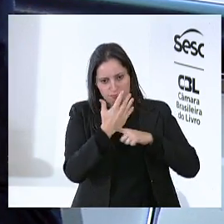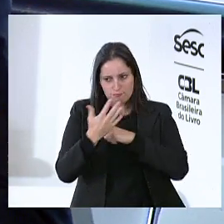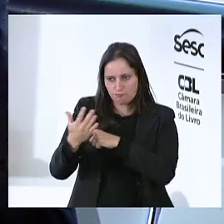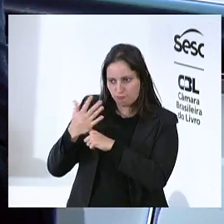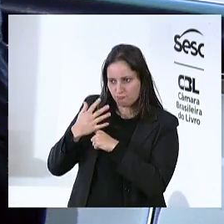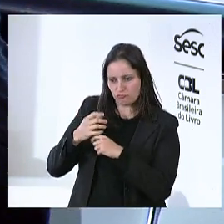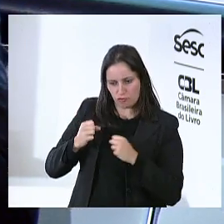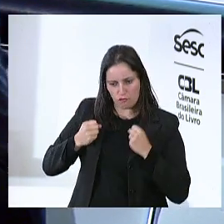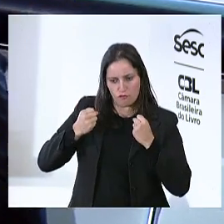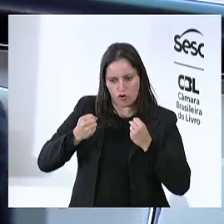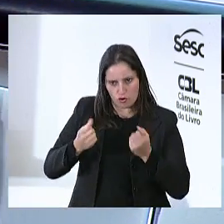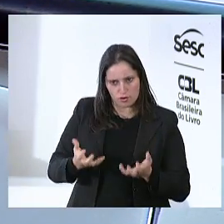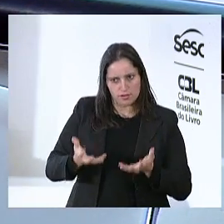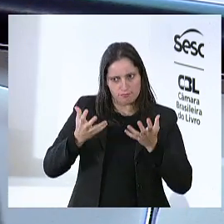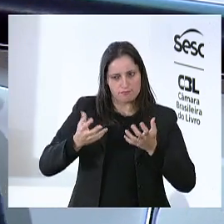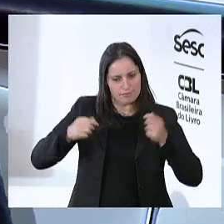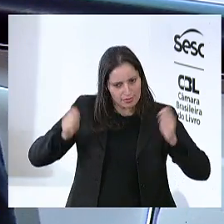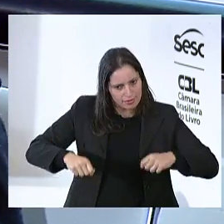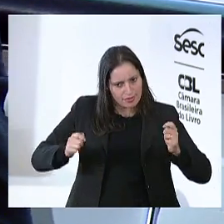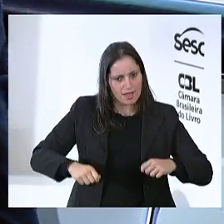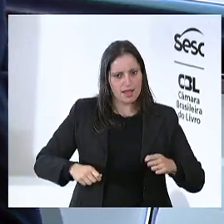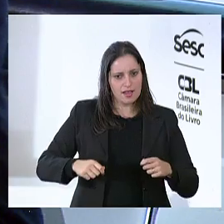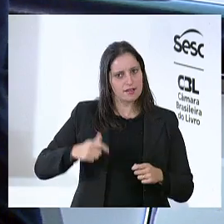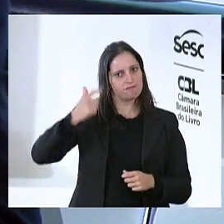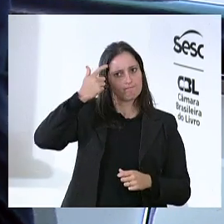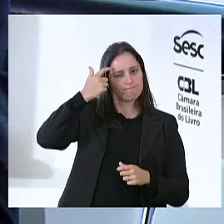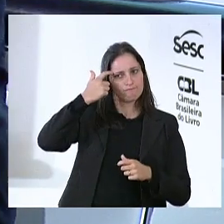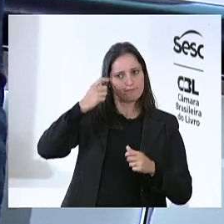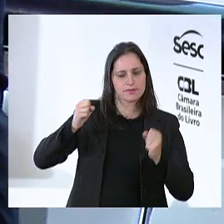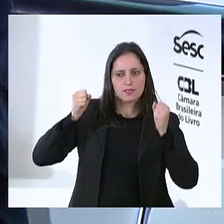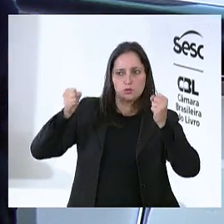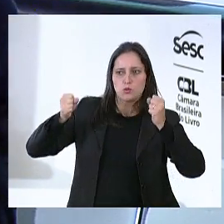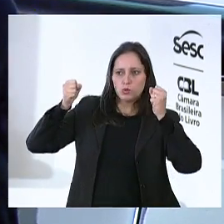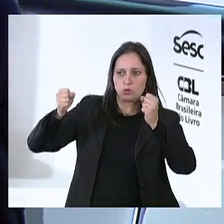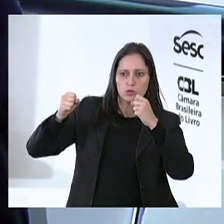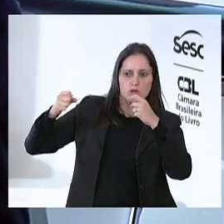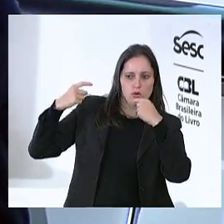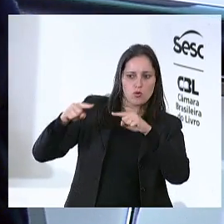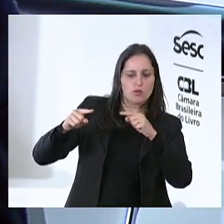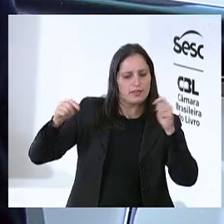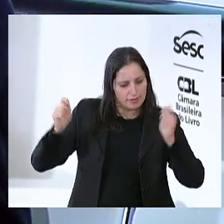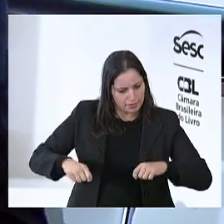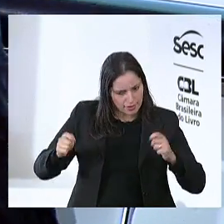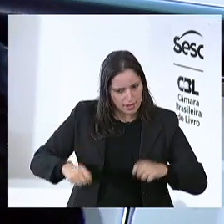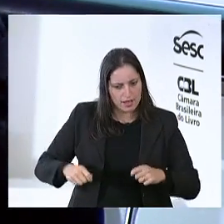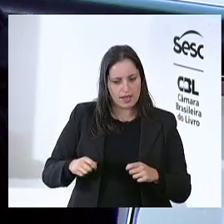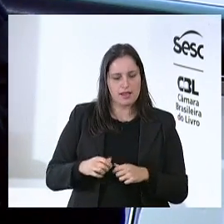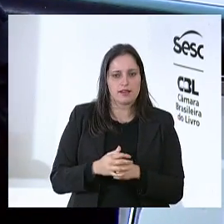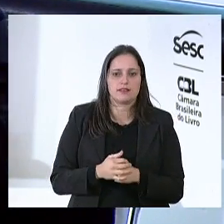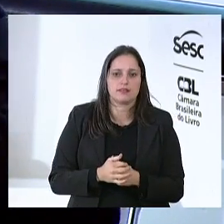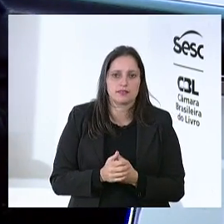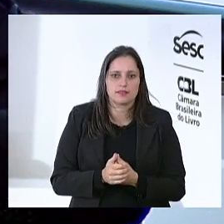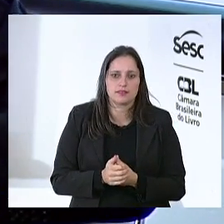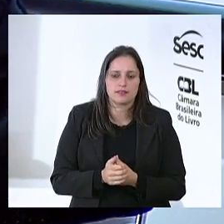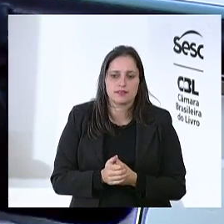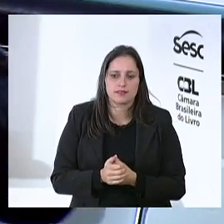que ir à rua e tomar a rua de volta é uma coisa possível. Né? Quanto tempo demora para essa